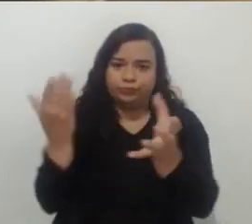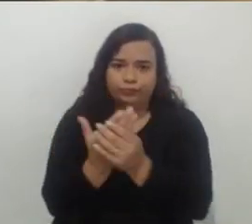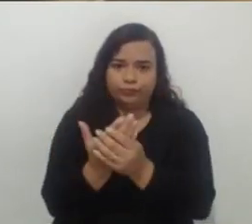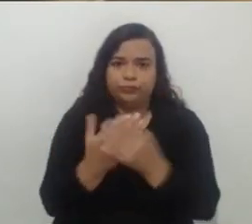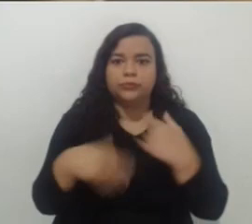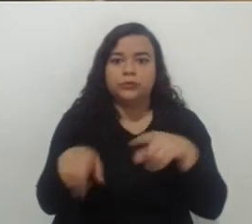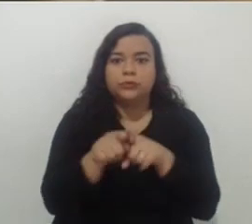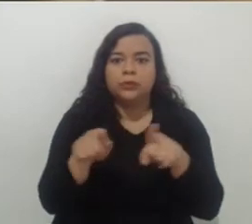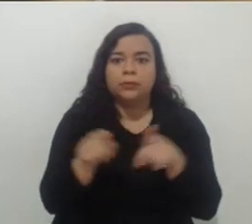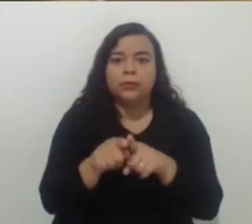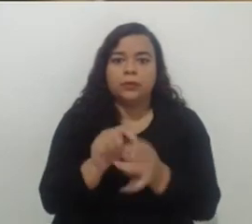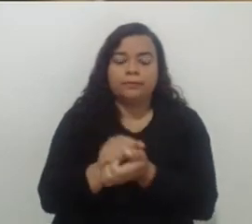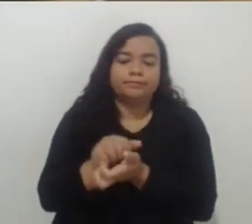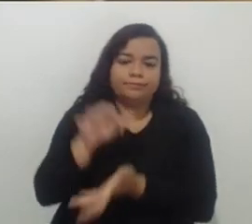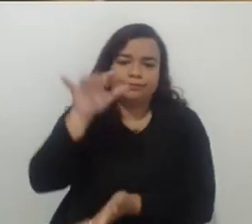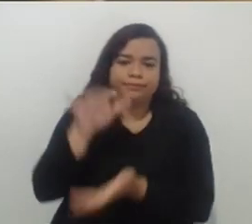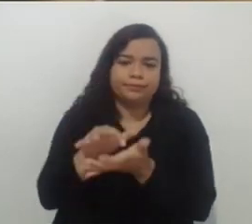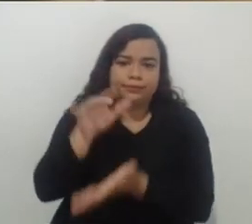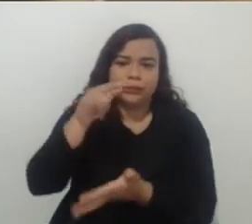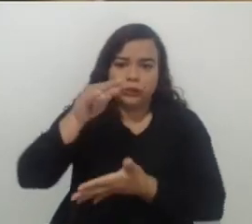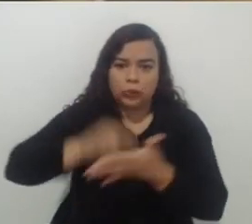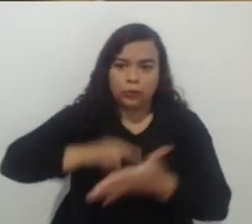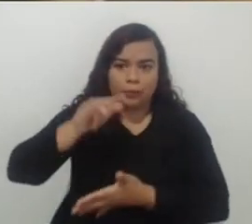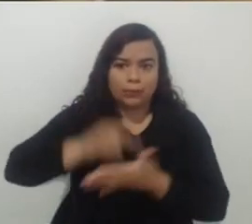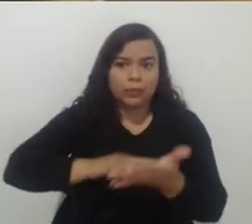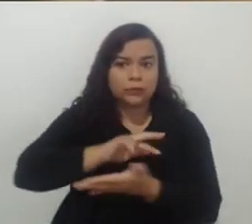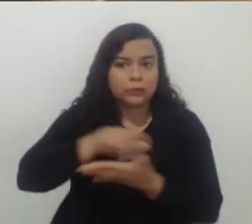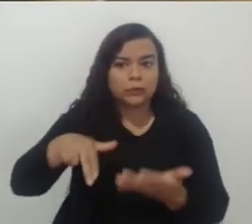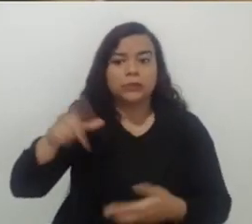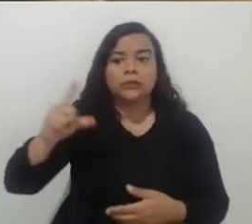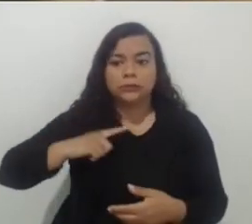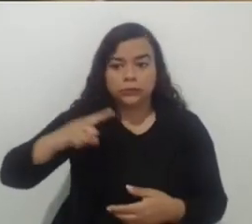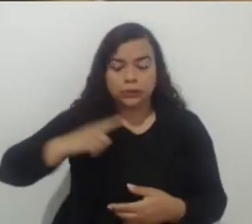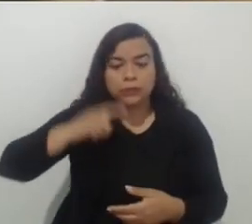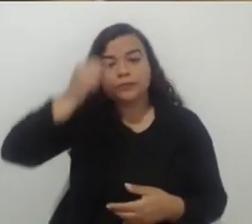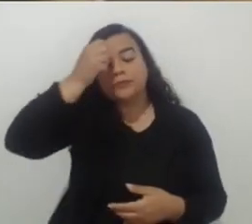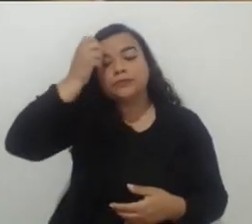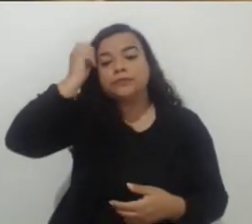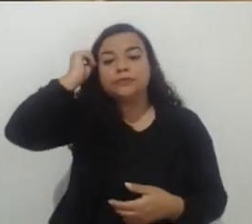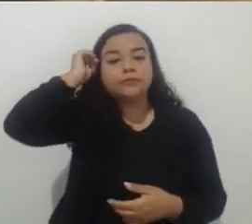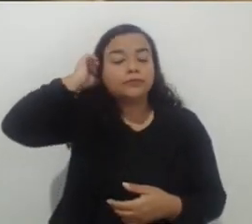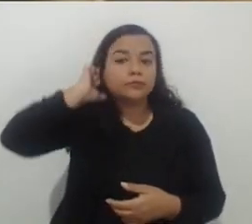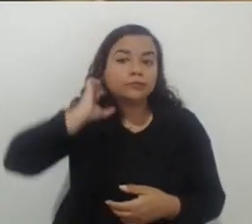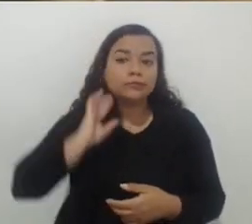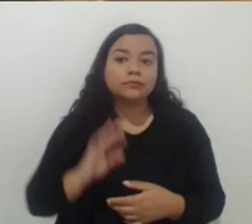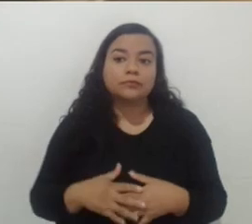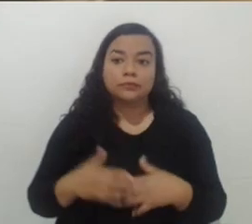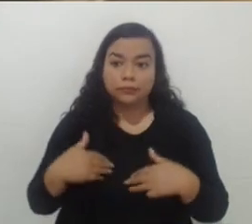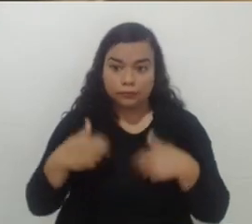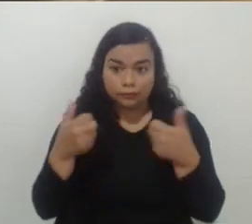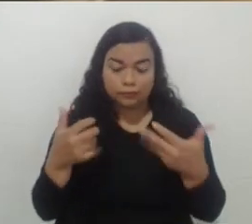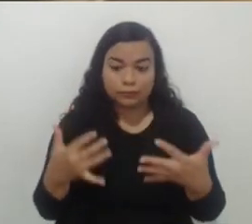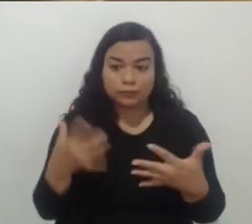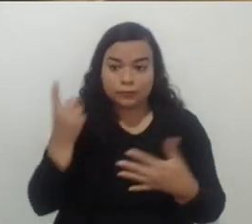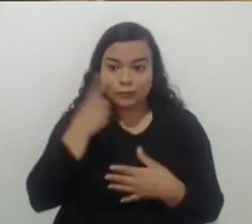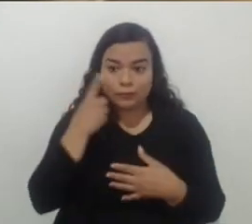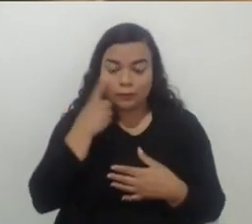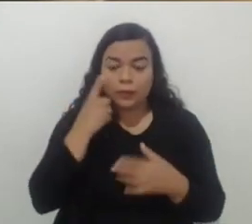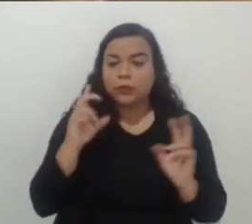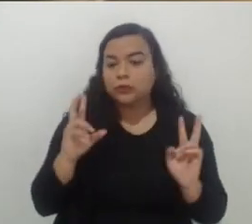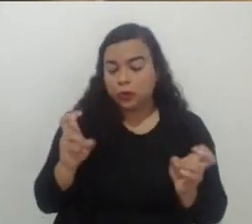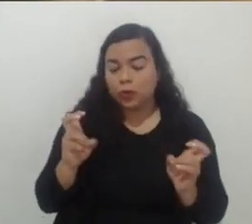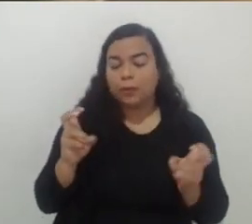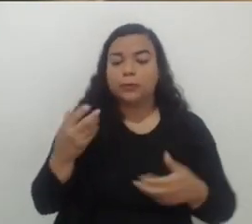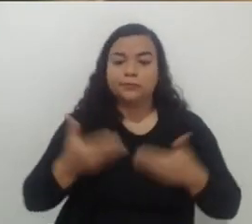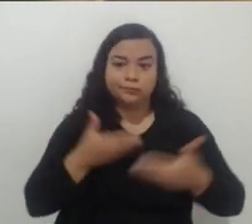largo volume de documentos dispostos nos autos virtuais, eu poderia ensejar dúvidas em relação a esse